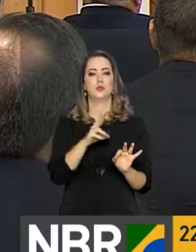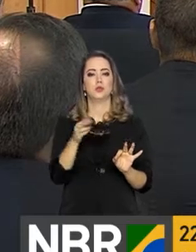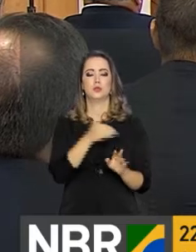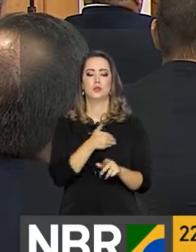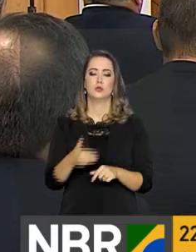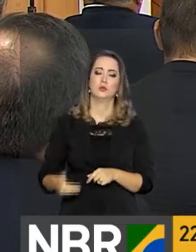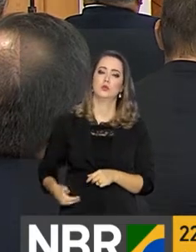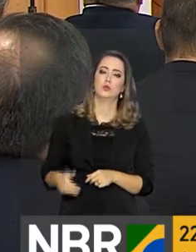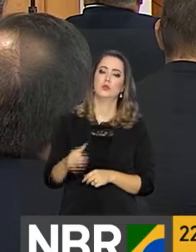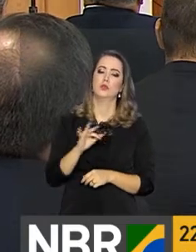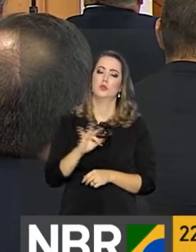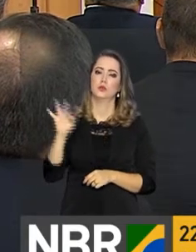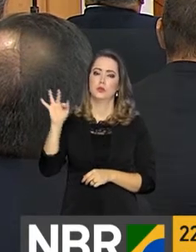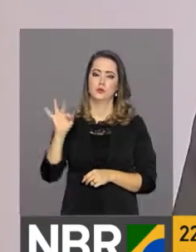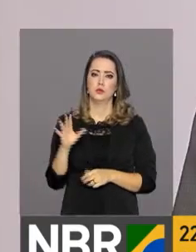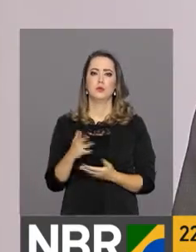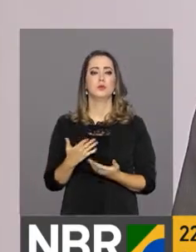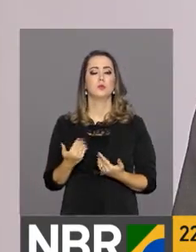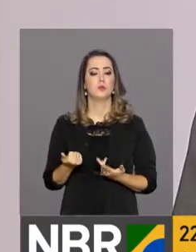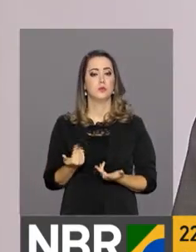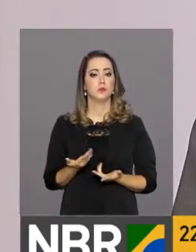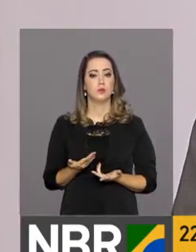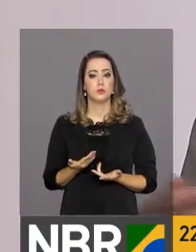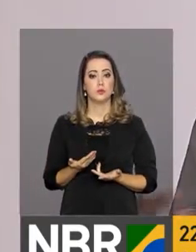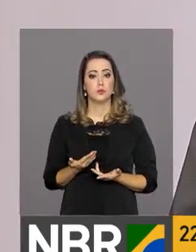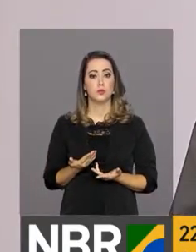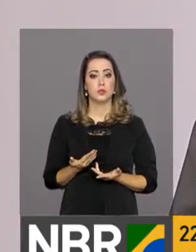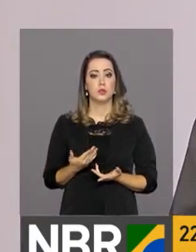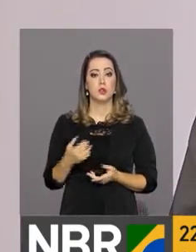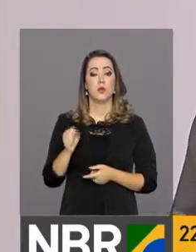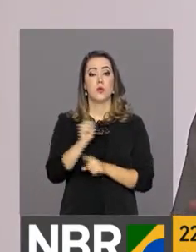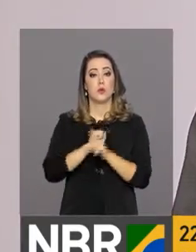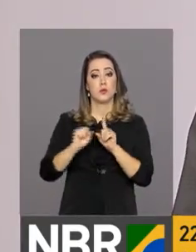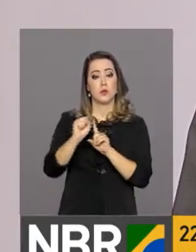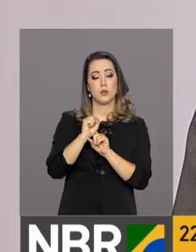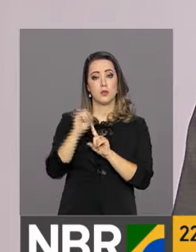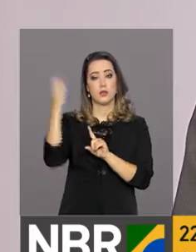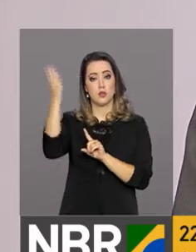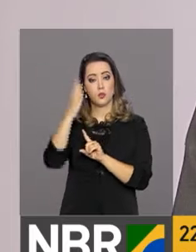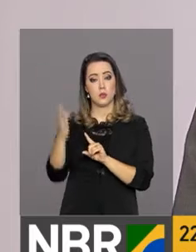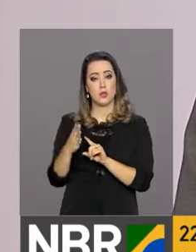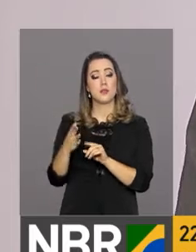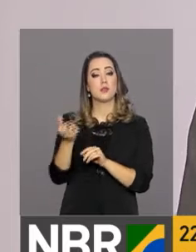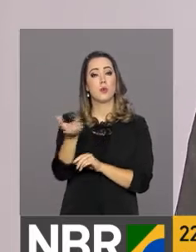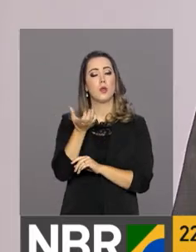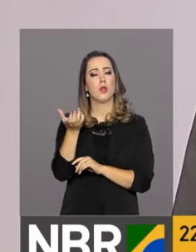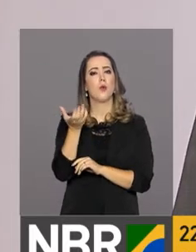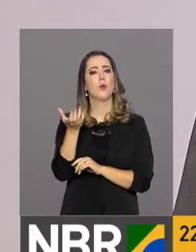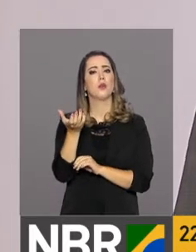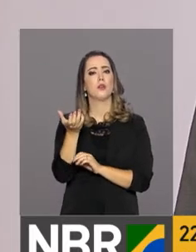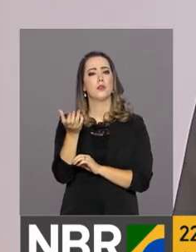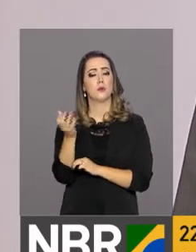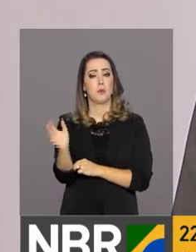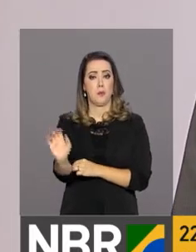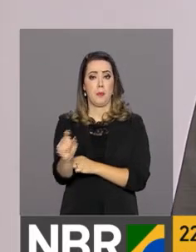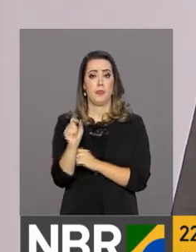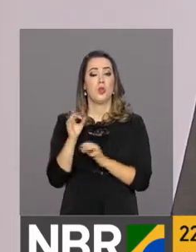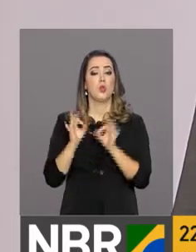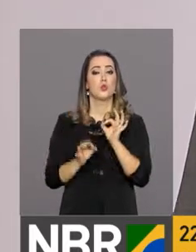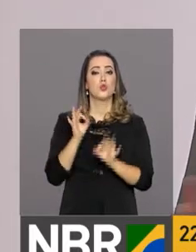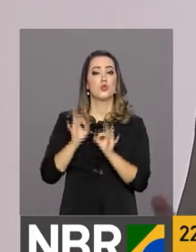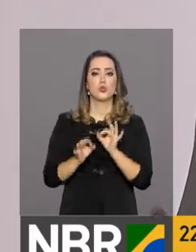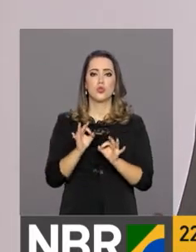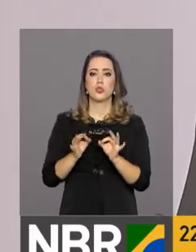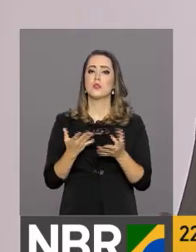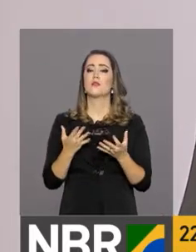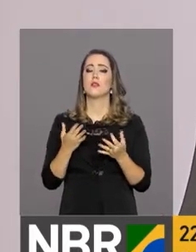governo do governo federal ea sociedade brasileira clama naturalmente com justiça o motivo por